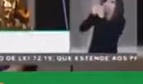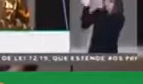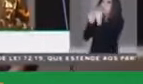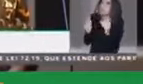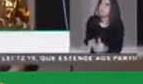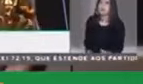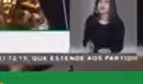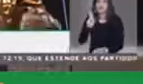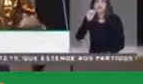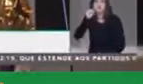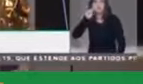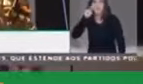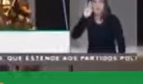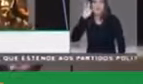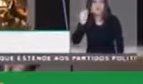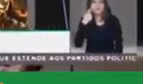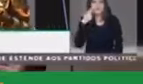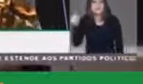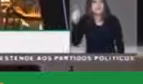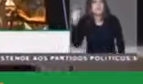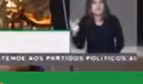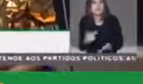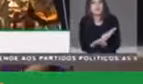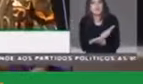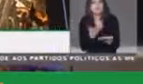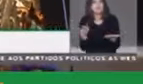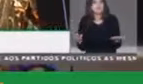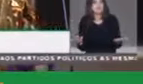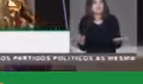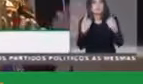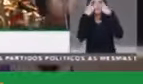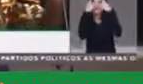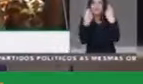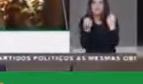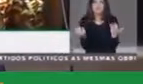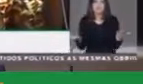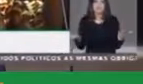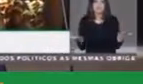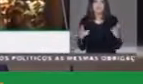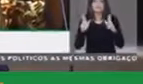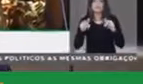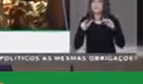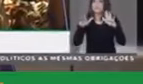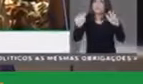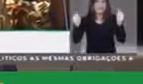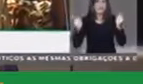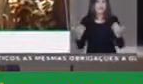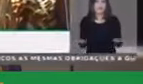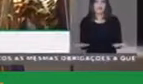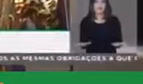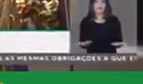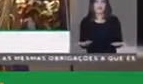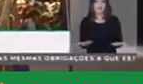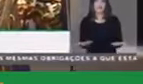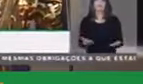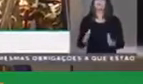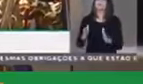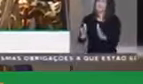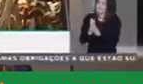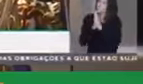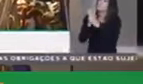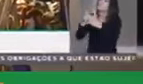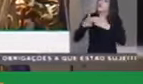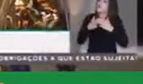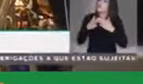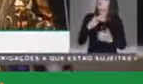nenhuma vez que uma exposição sofresse essa violência. Concluo dizendo, senhor